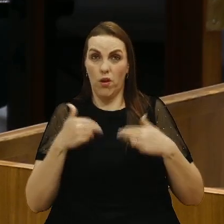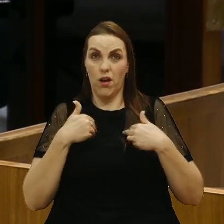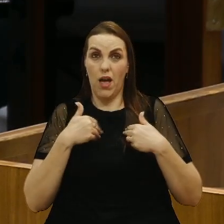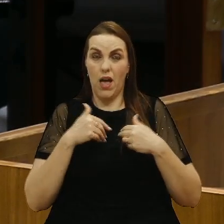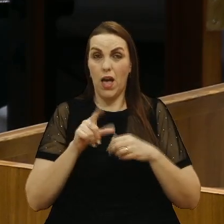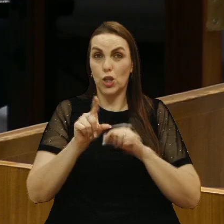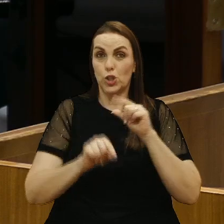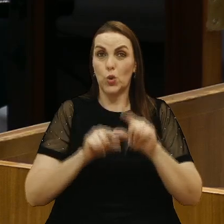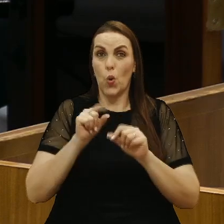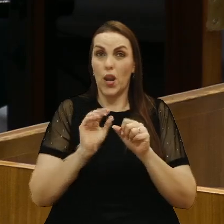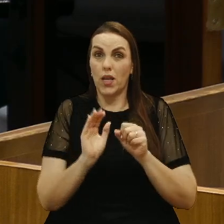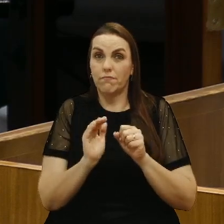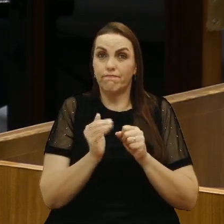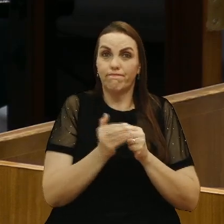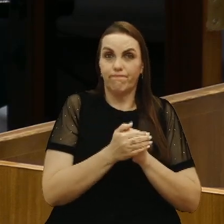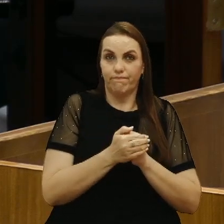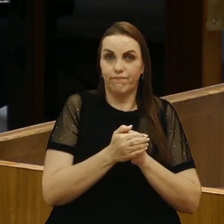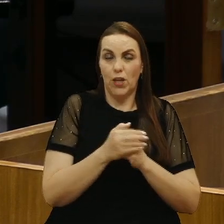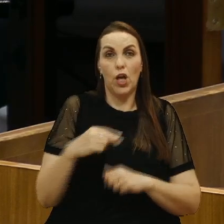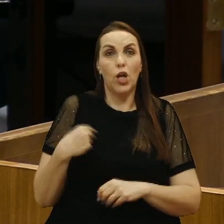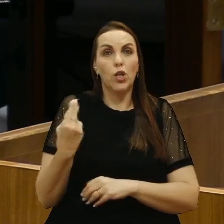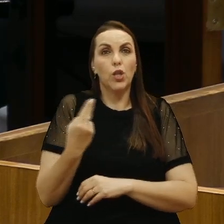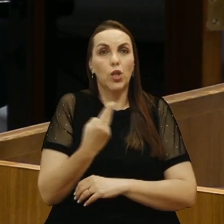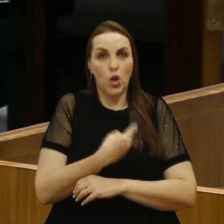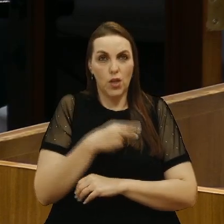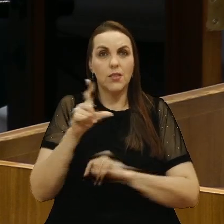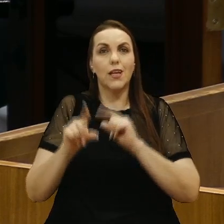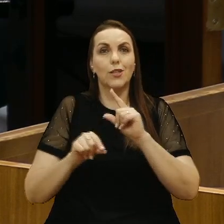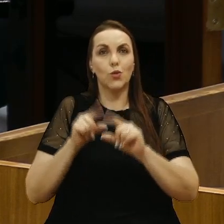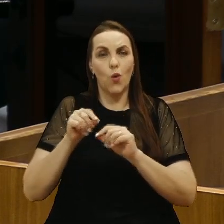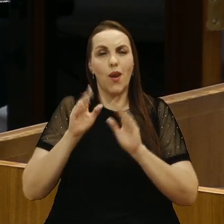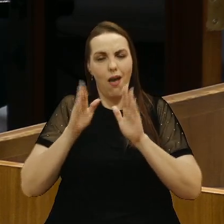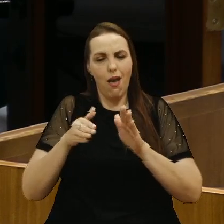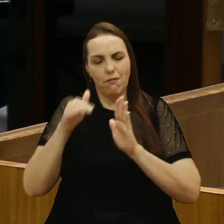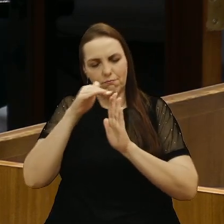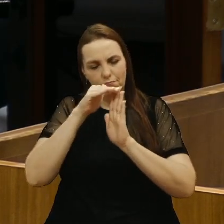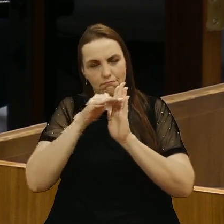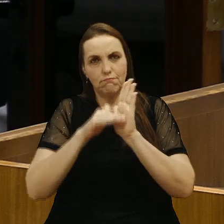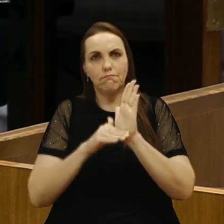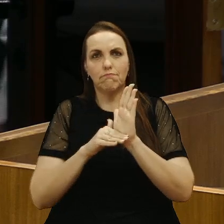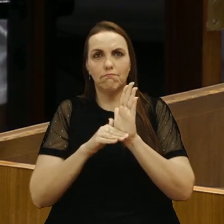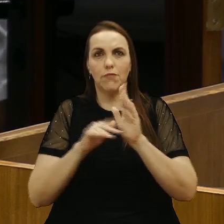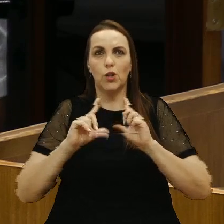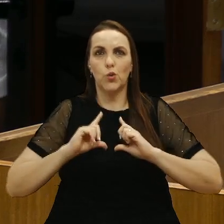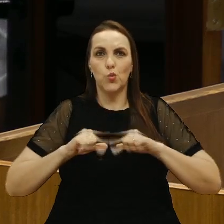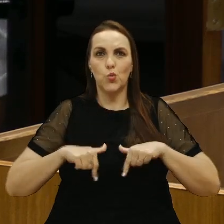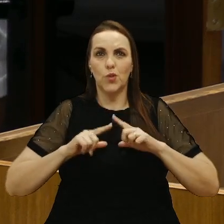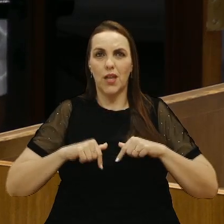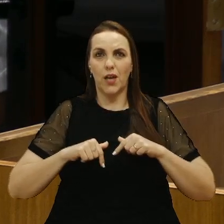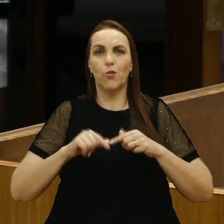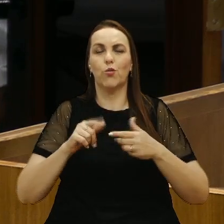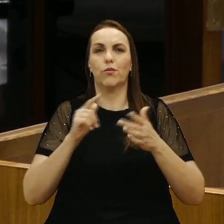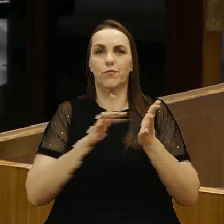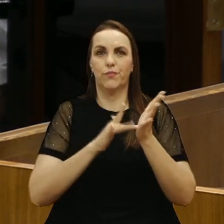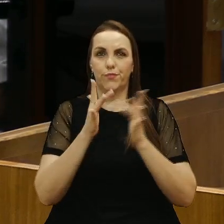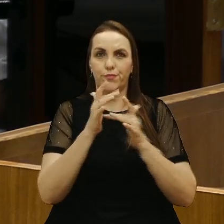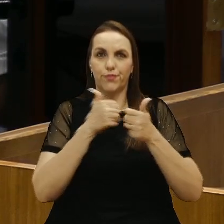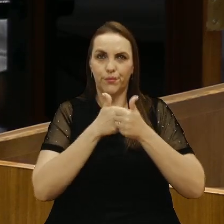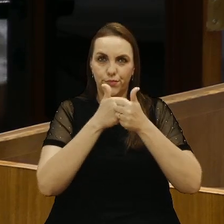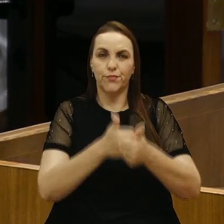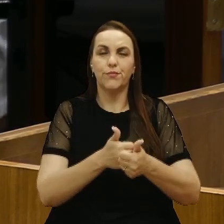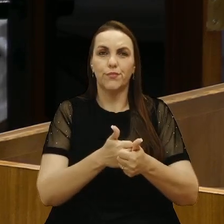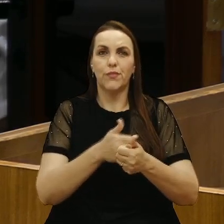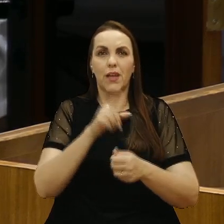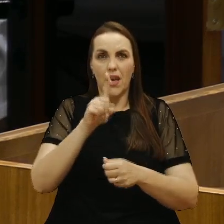Pois bem, a nossa opção é pelos princípios judaico-cristãos, eternizados na